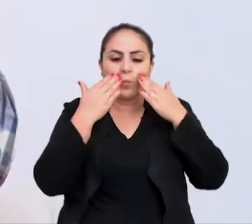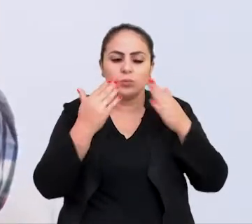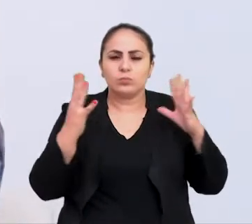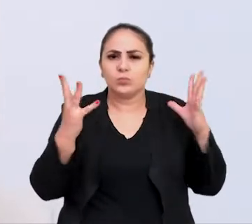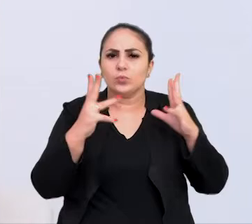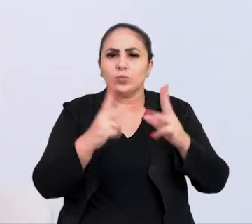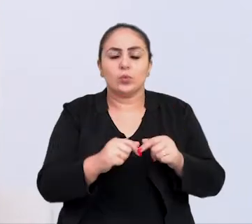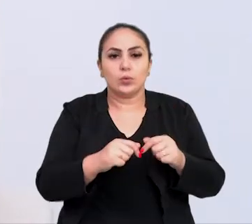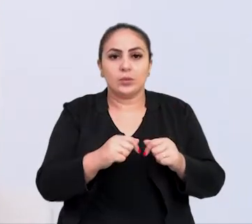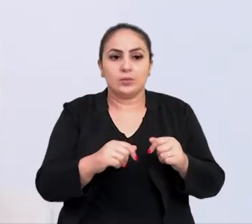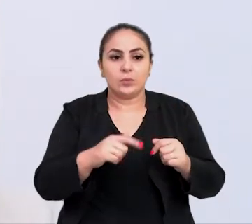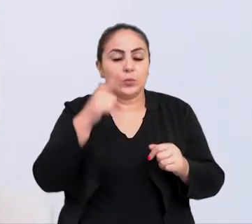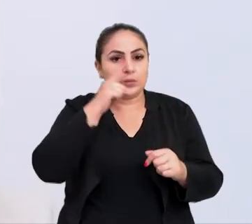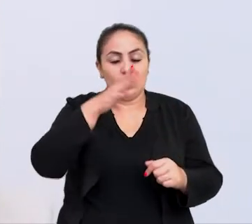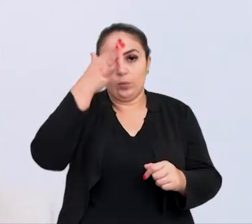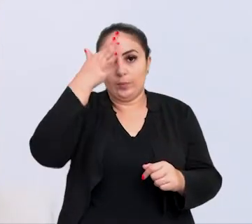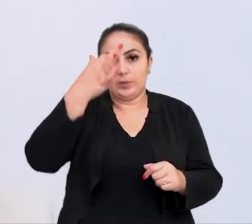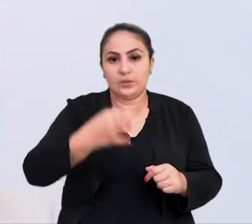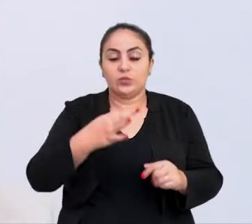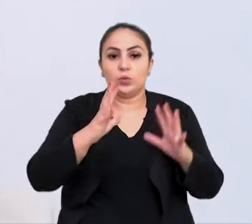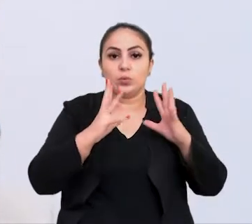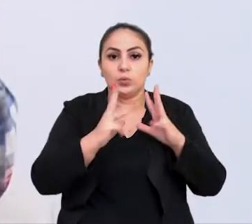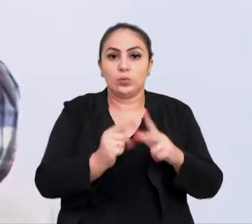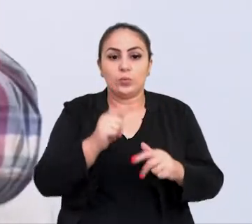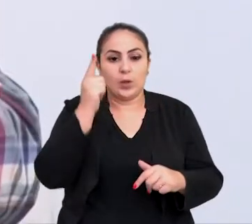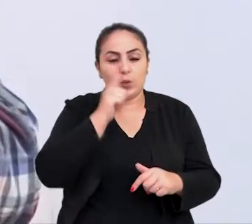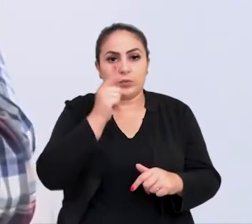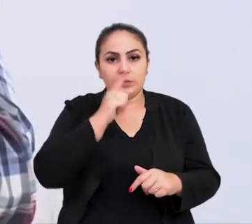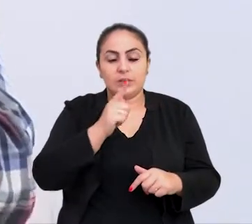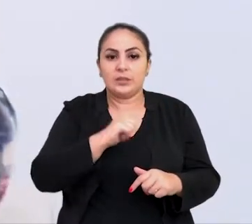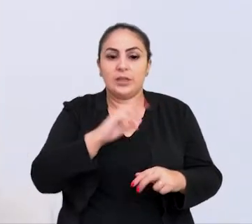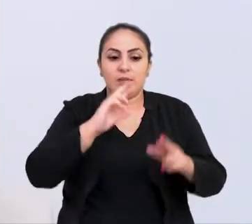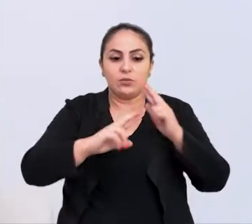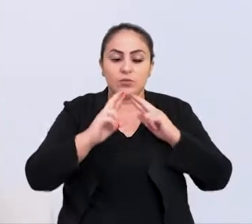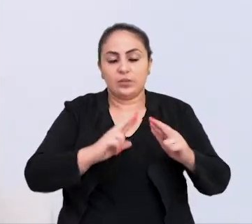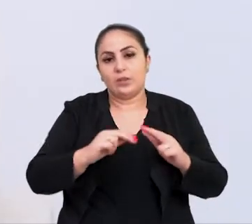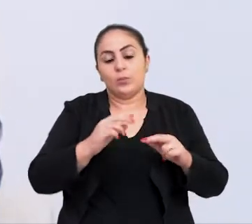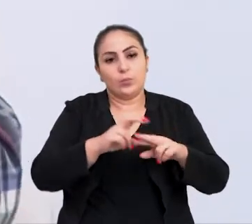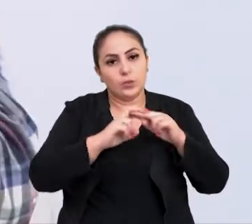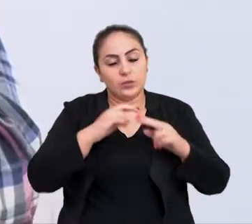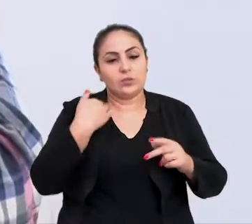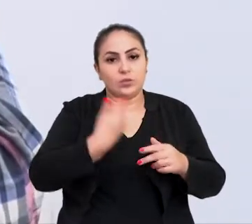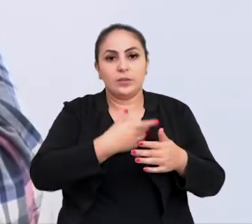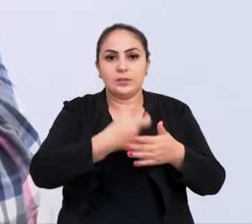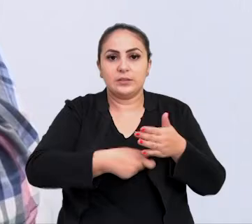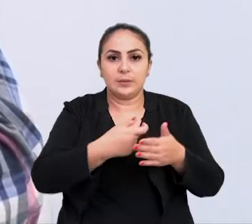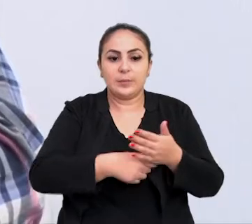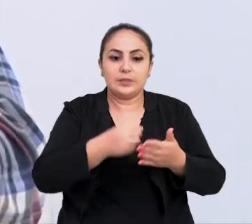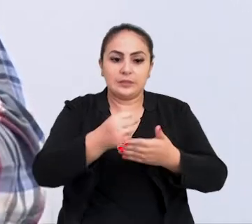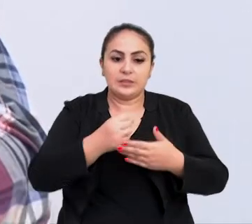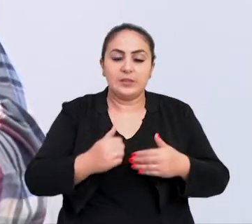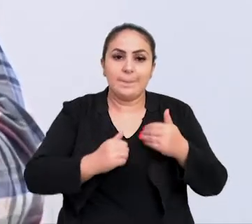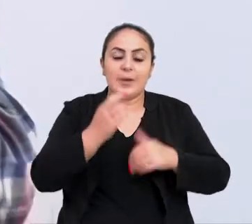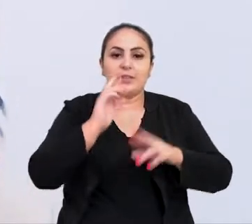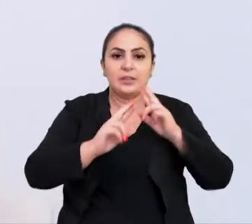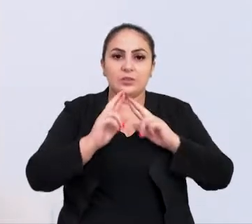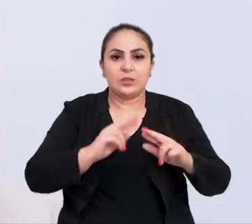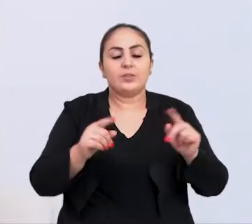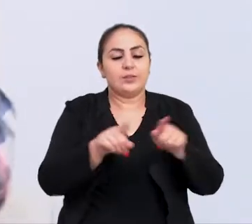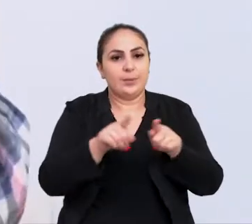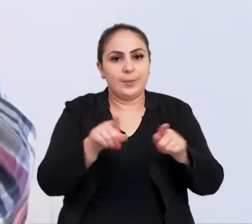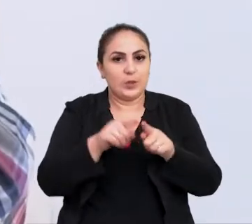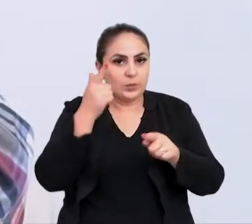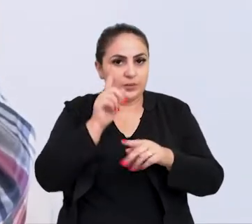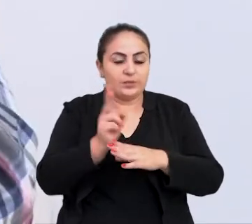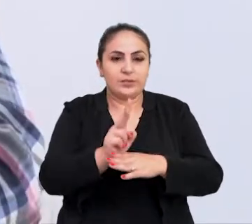bem transparente, bem compreendido pelos meios para poder ter mais resultado. E é isso que a gente busca, trazer mais